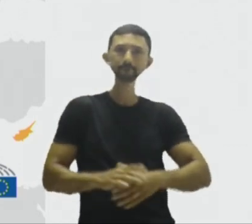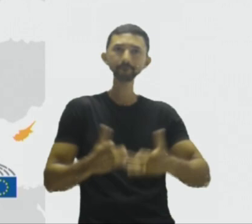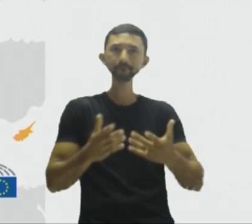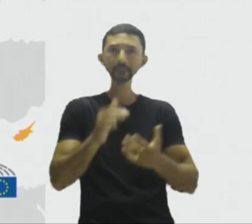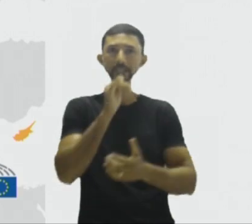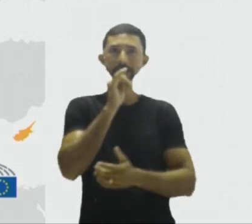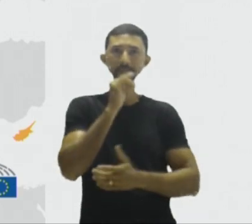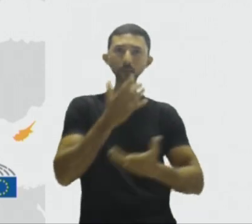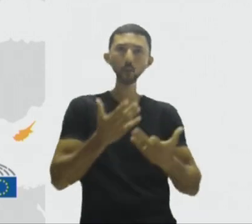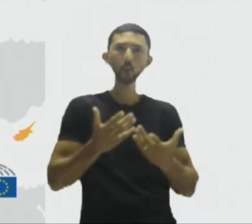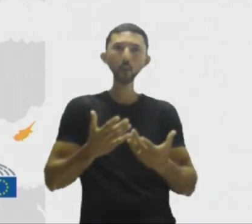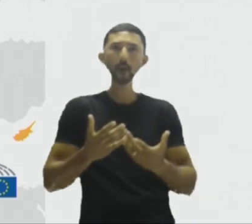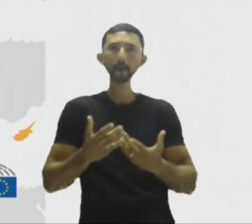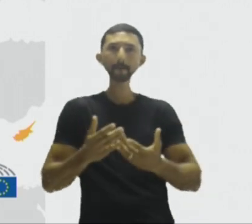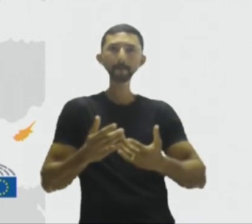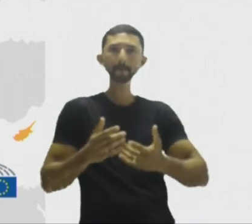de